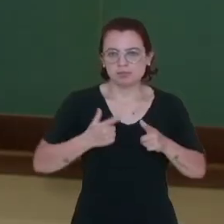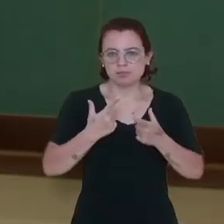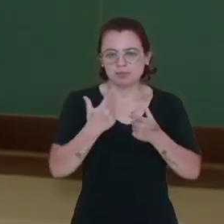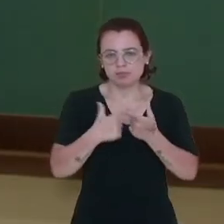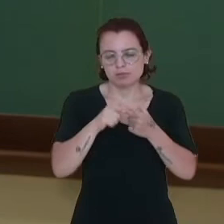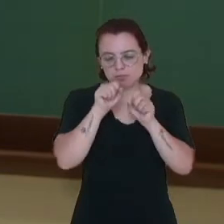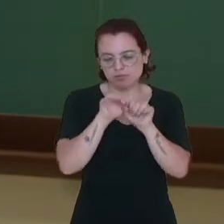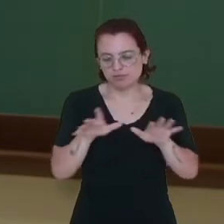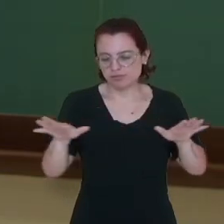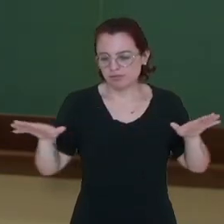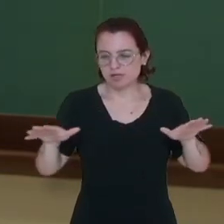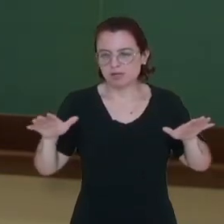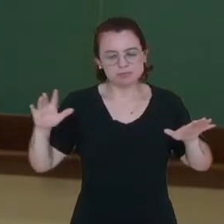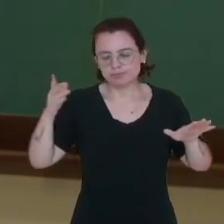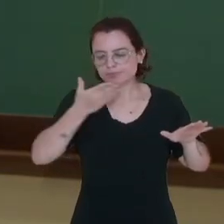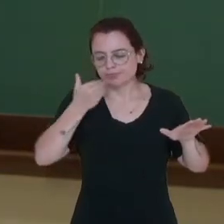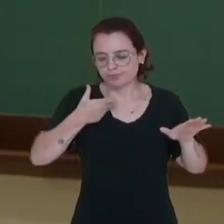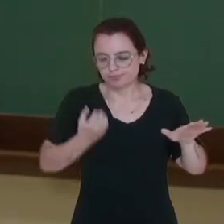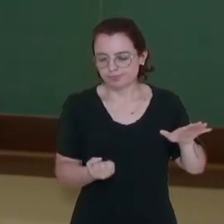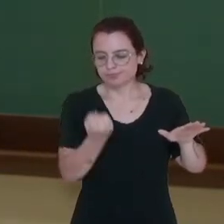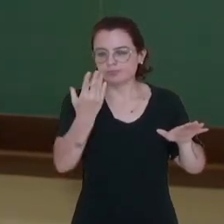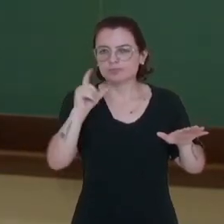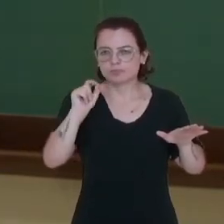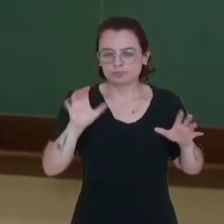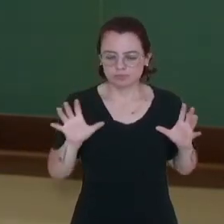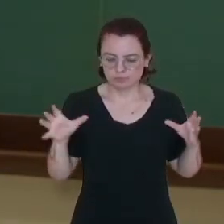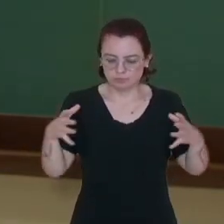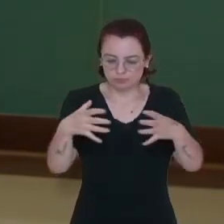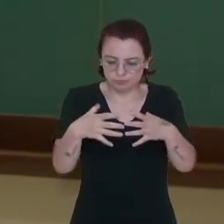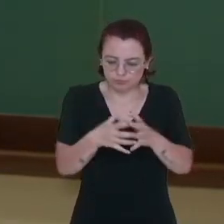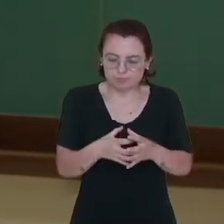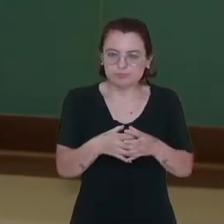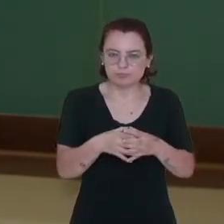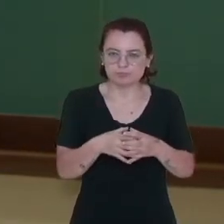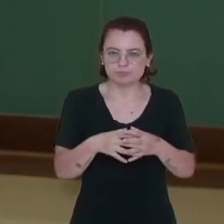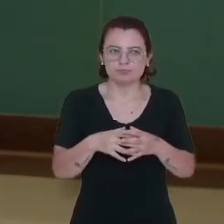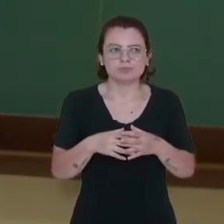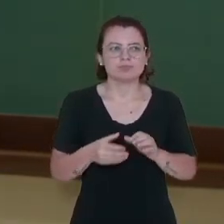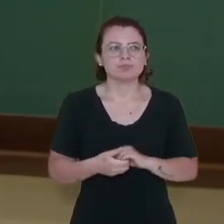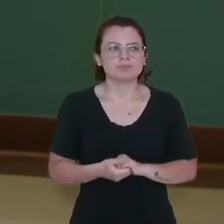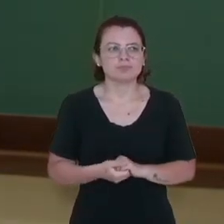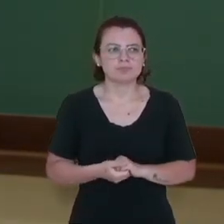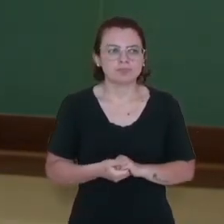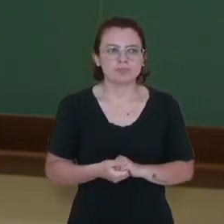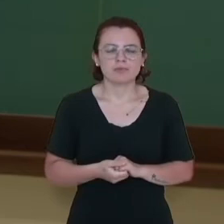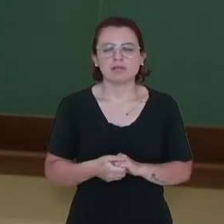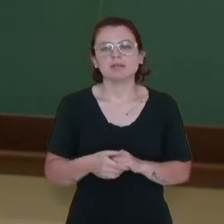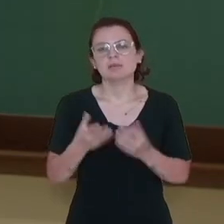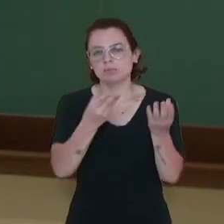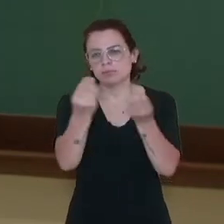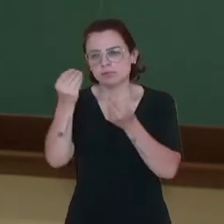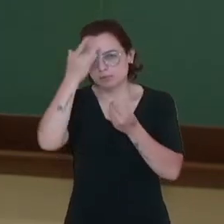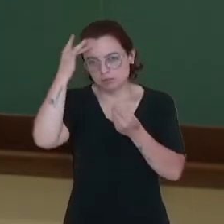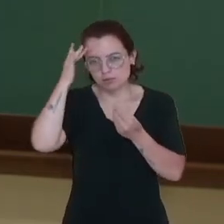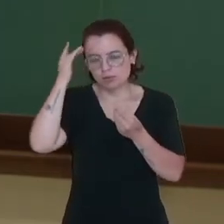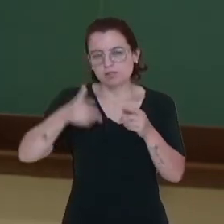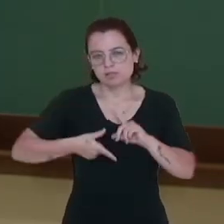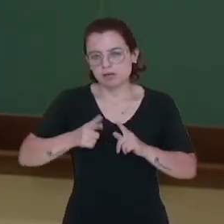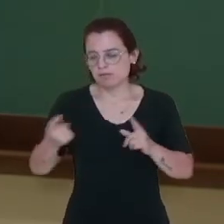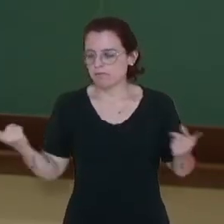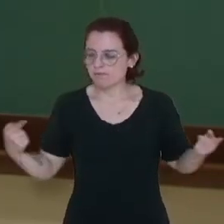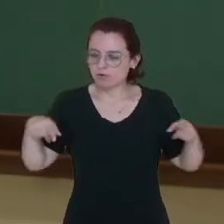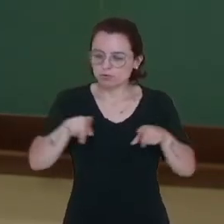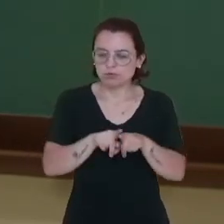mundo, né, o povo judeu, e depois ganharam um pedaço de terra de volta lá na região da Palestina. Então, muitos voltaram para aquela região, e